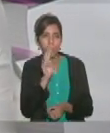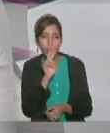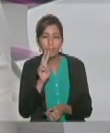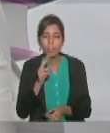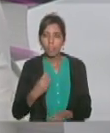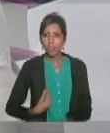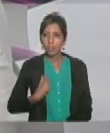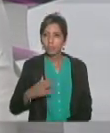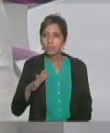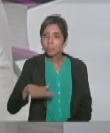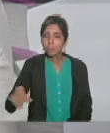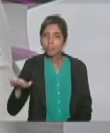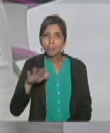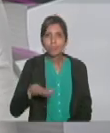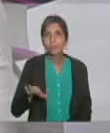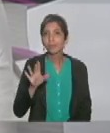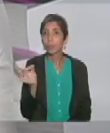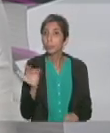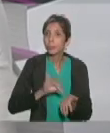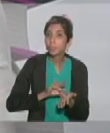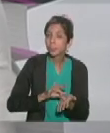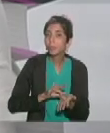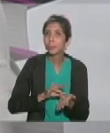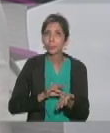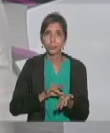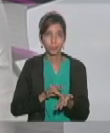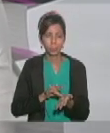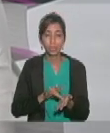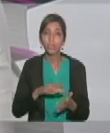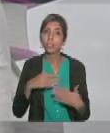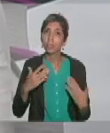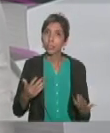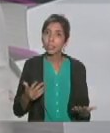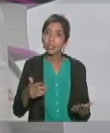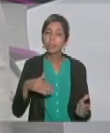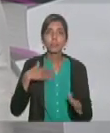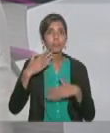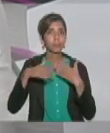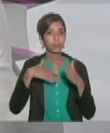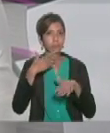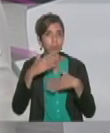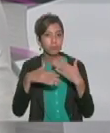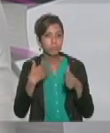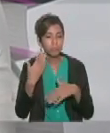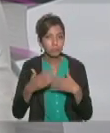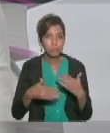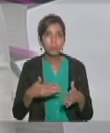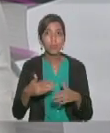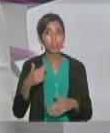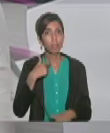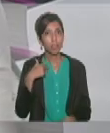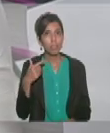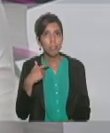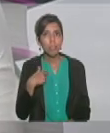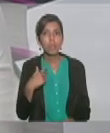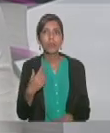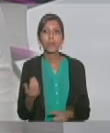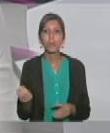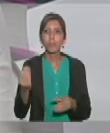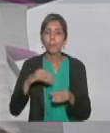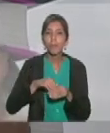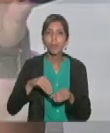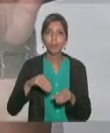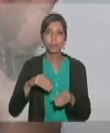considerando a realidade das crianças também, entendeu? E ao longo do processo você vai